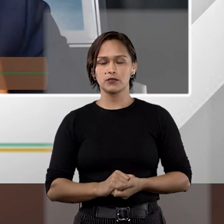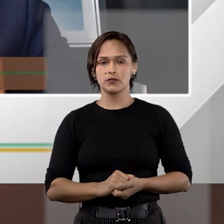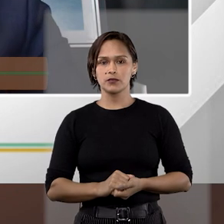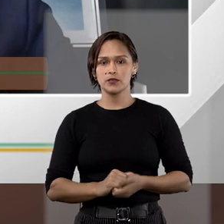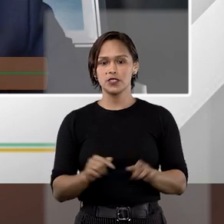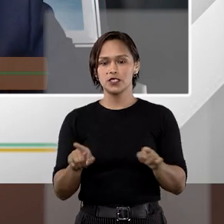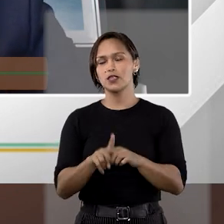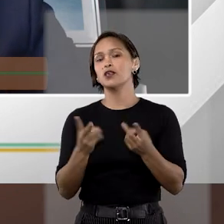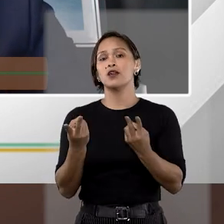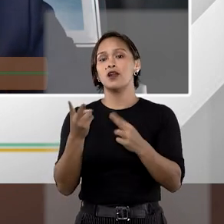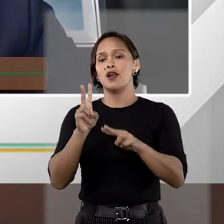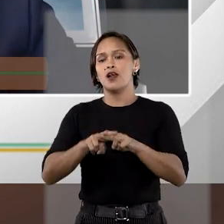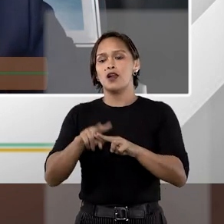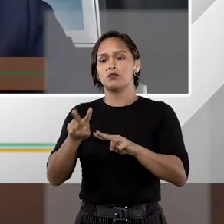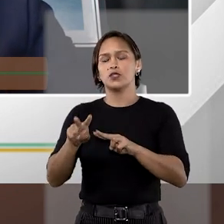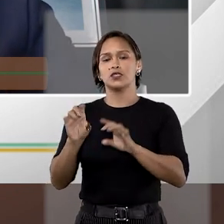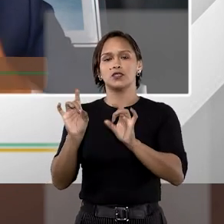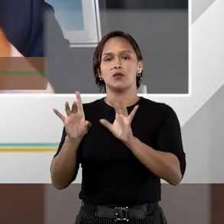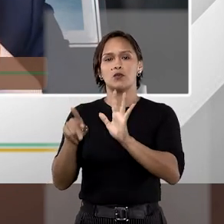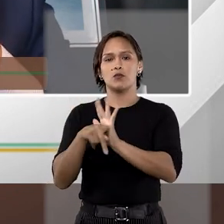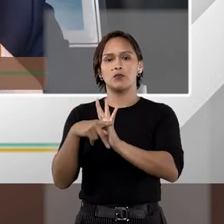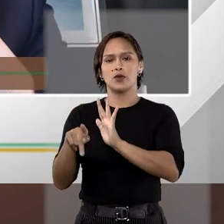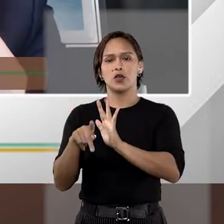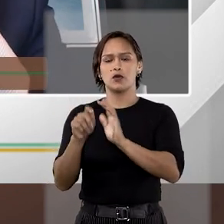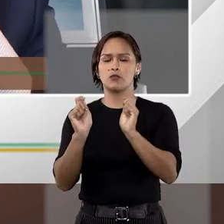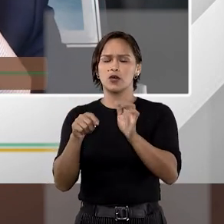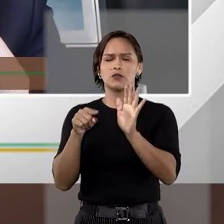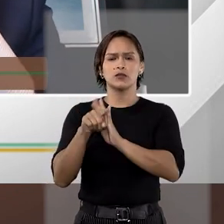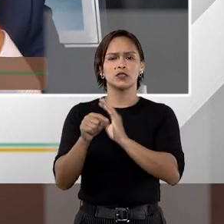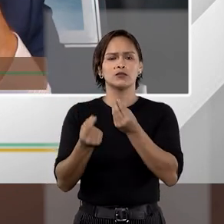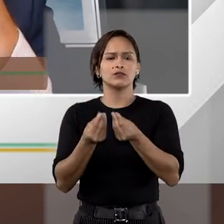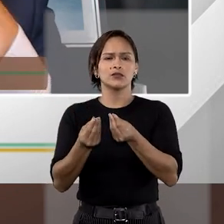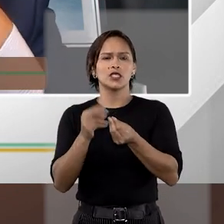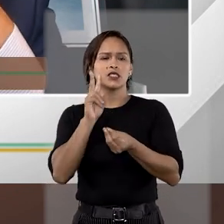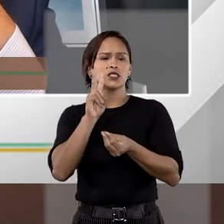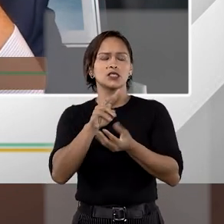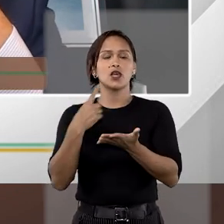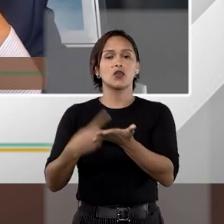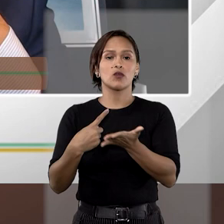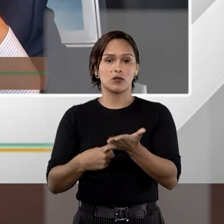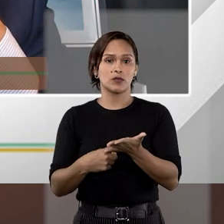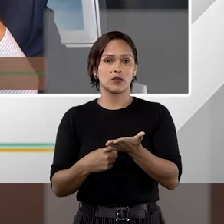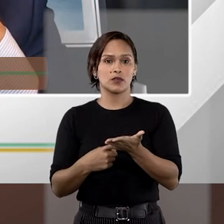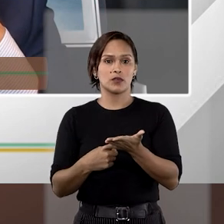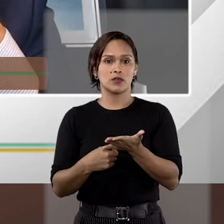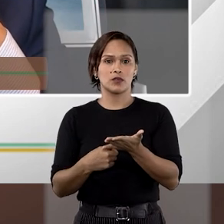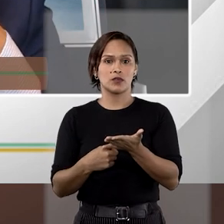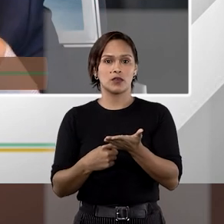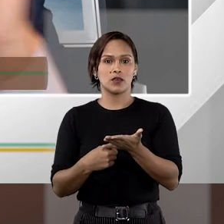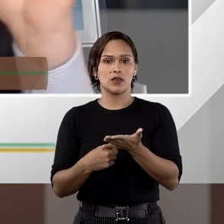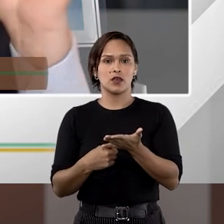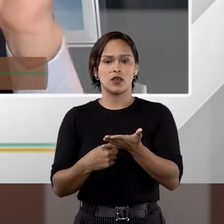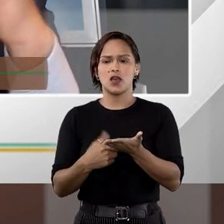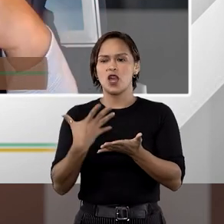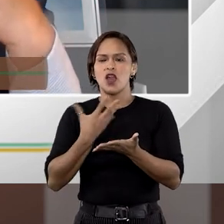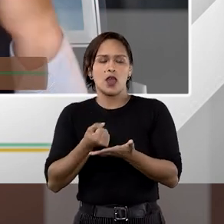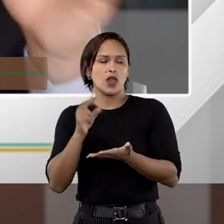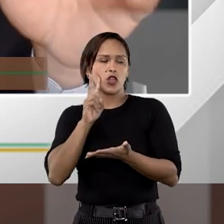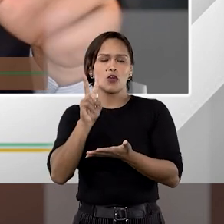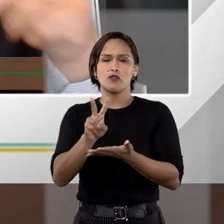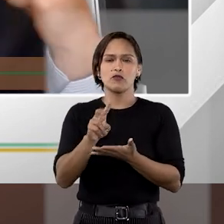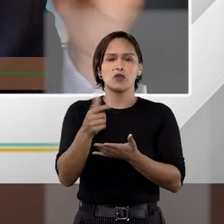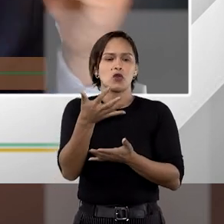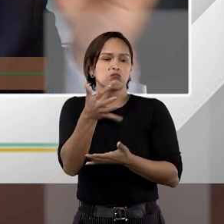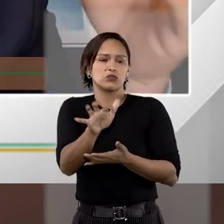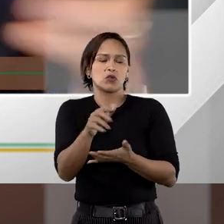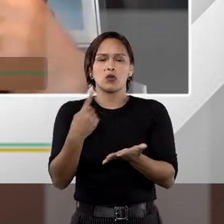no caso da prisão pode você pode perguntar mais outro e se ele não se comprometer eu não vou